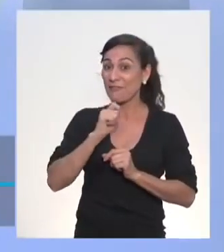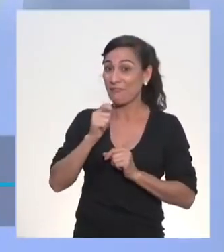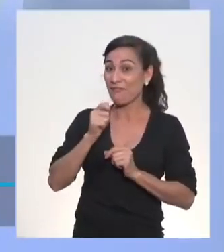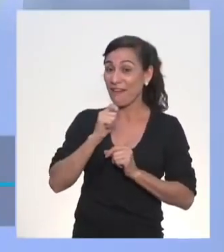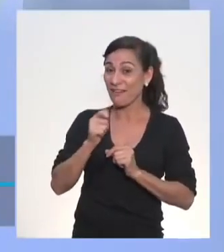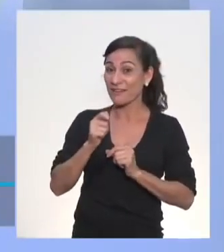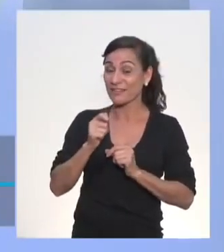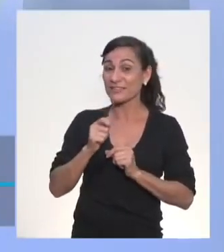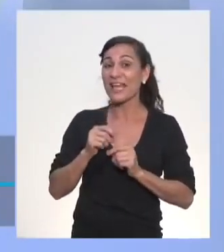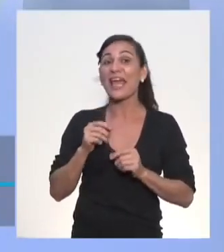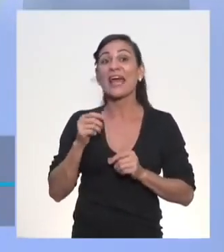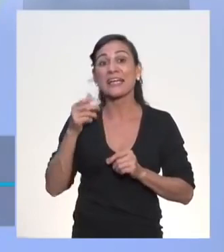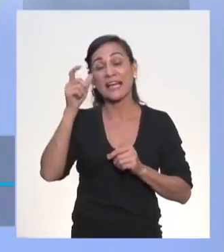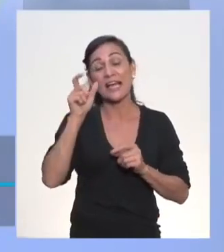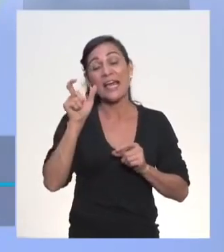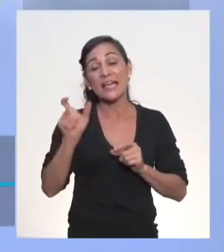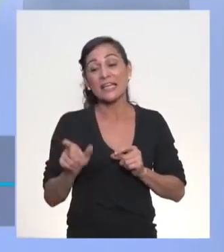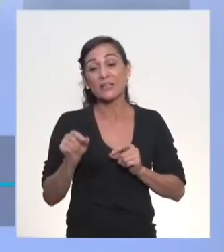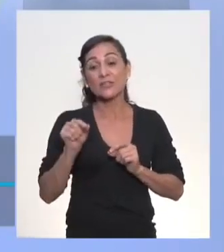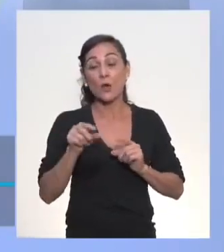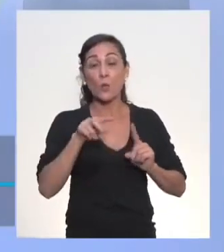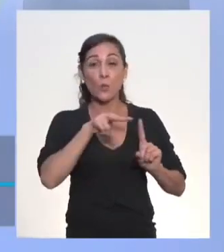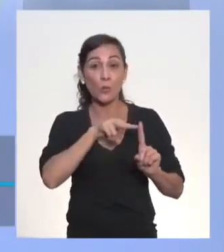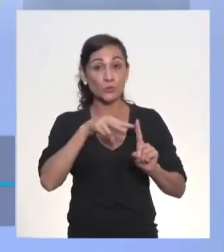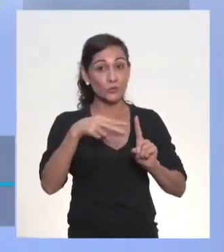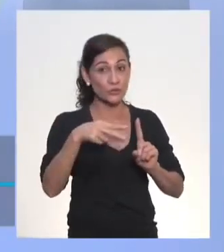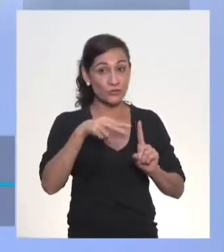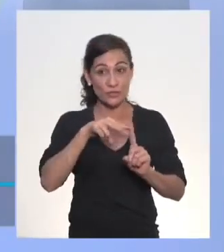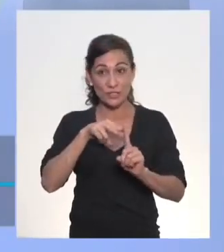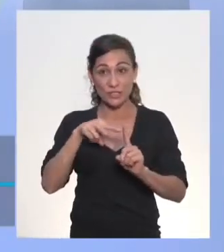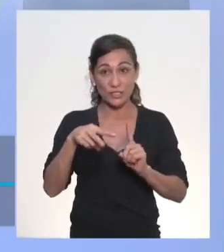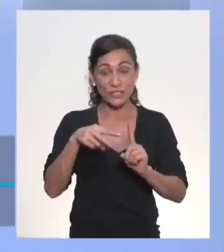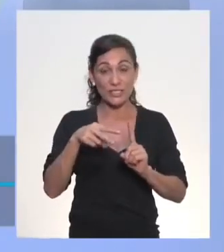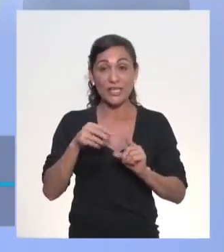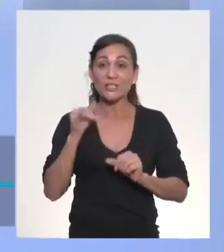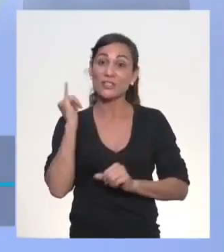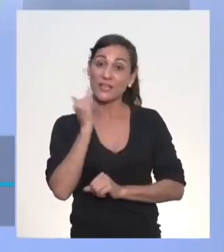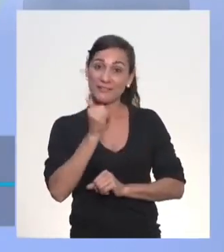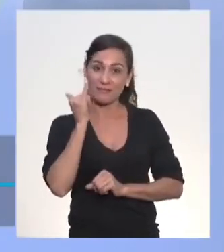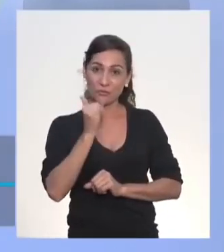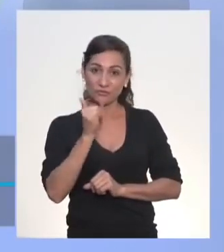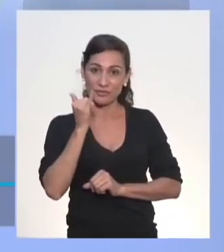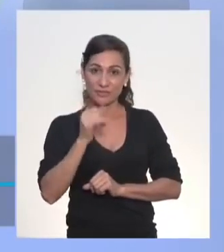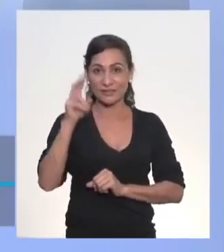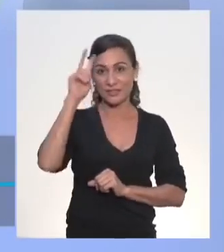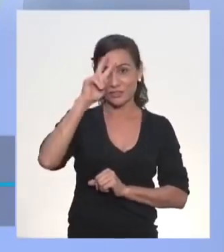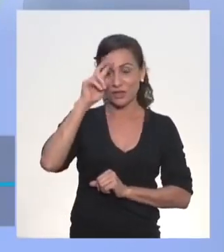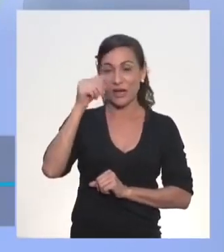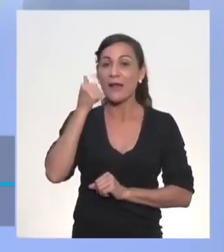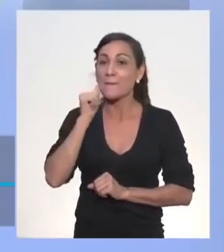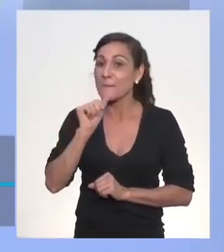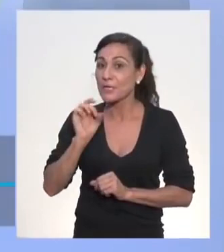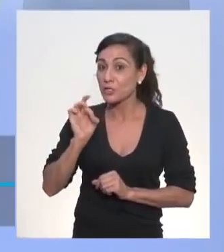narrador é o ponto de vista de quem está contando a história. A mãe só pode